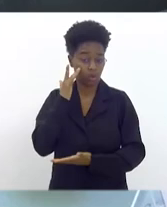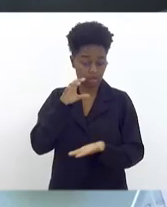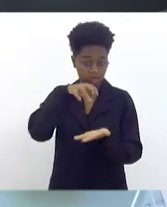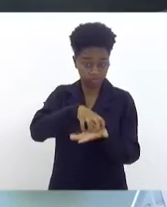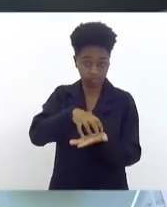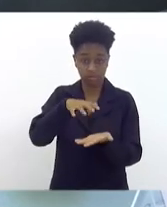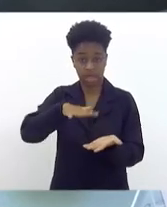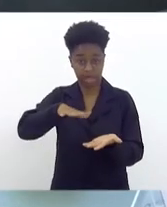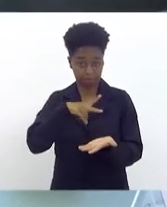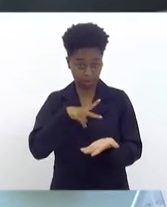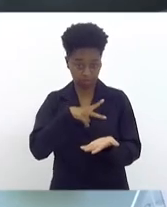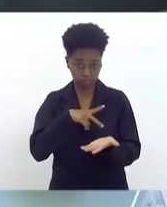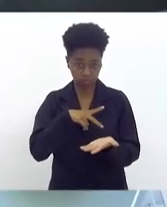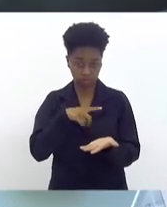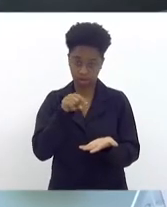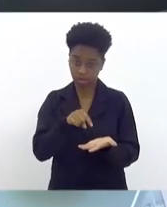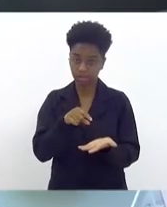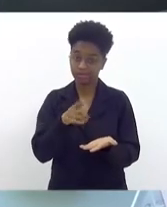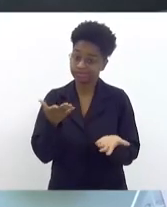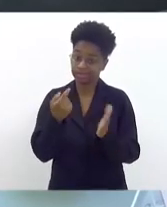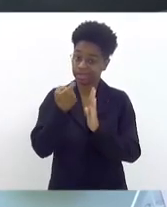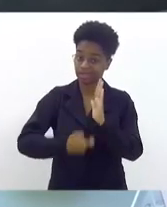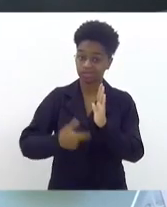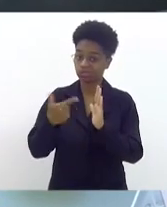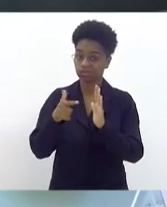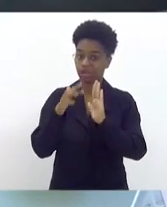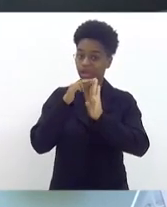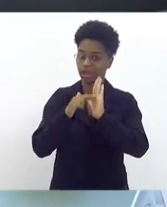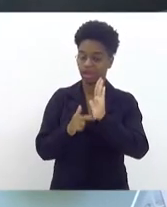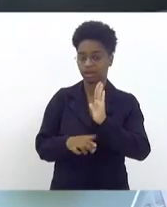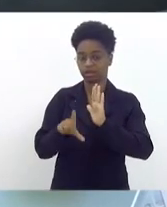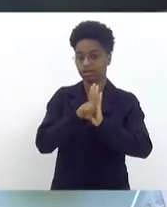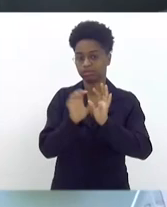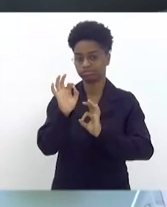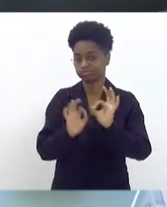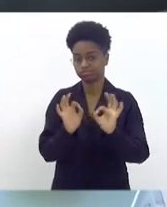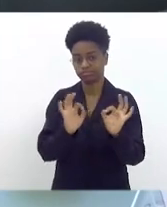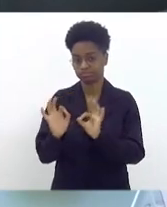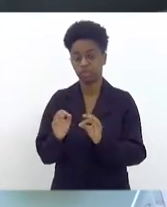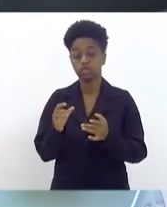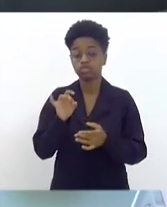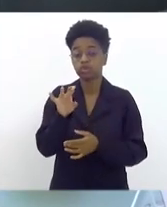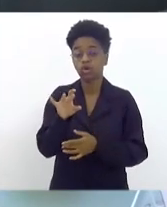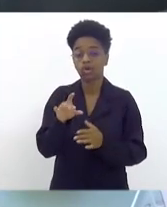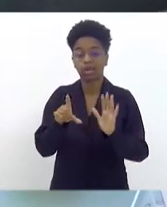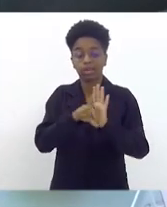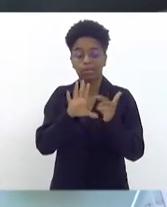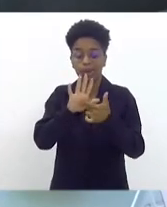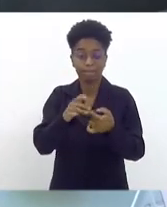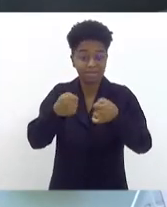direito privado, essa taxa não está regulada por lei. A lei apenas prevê que ela